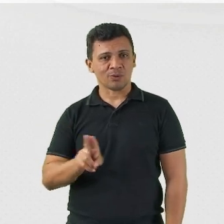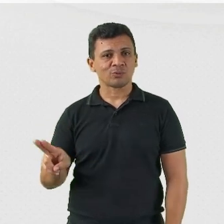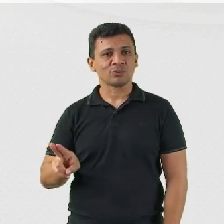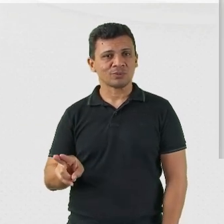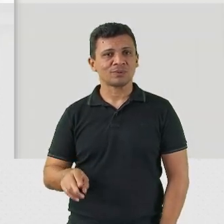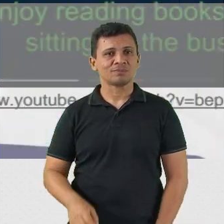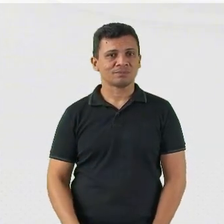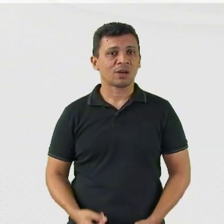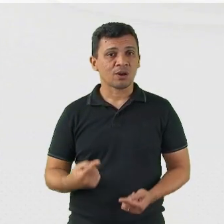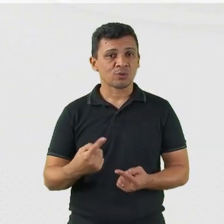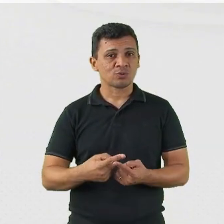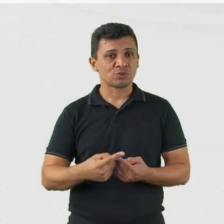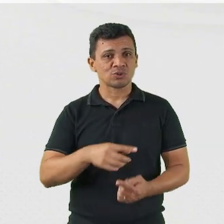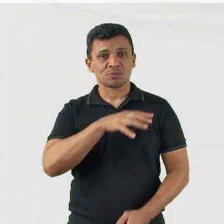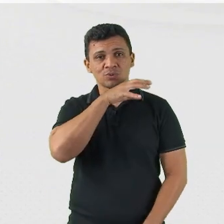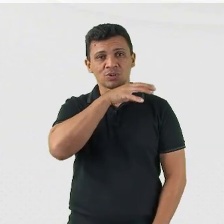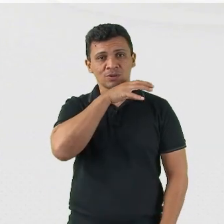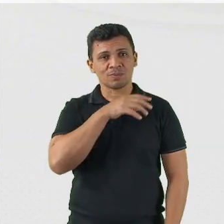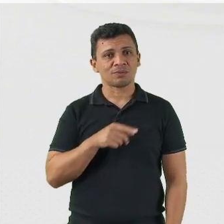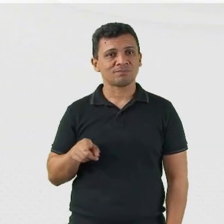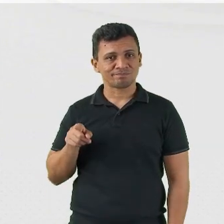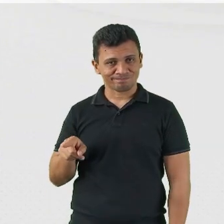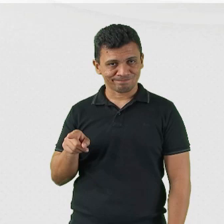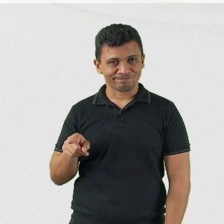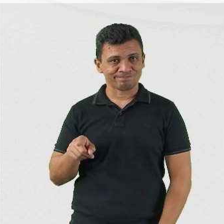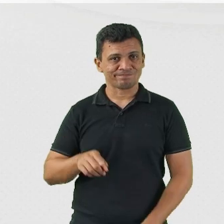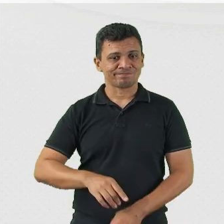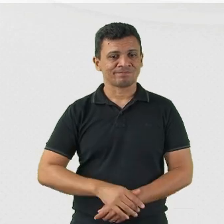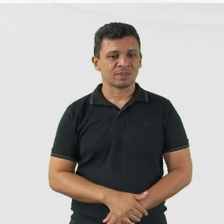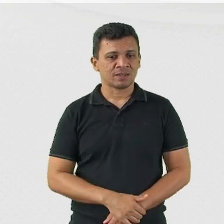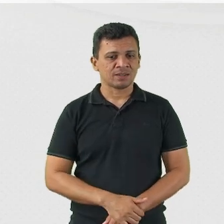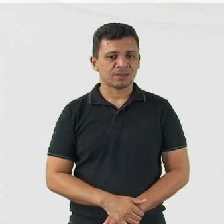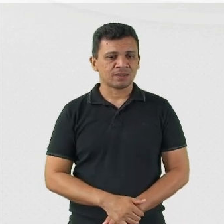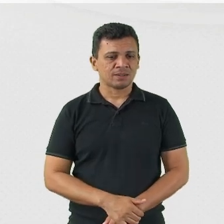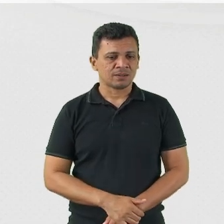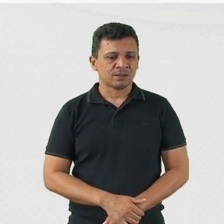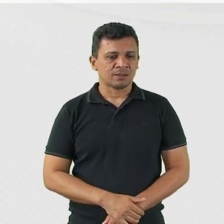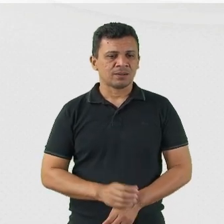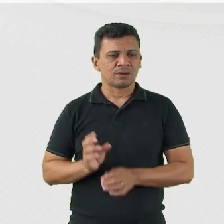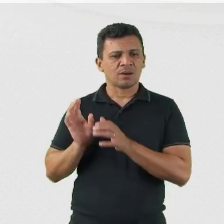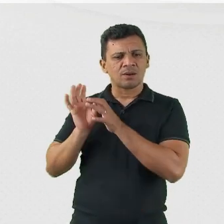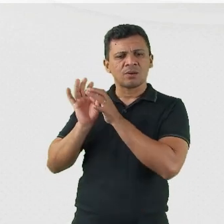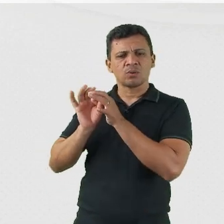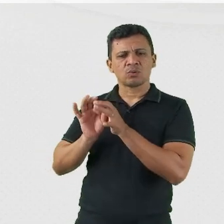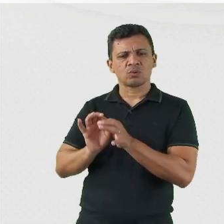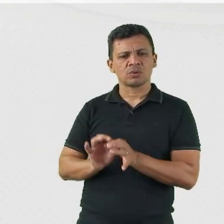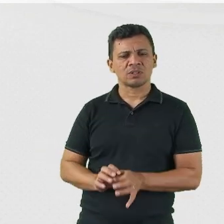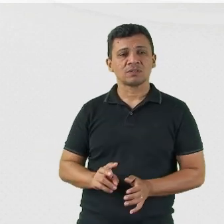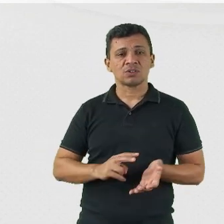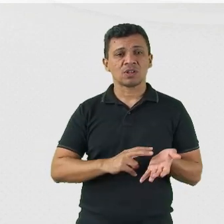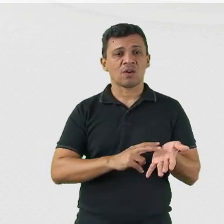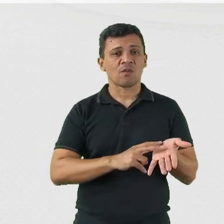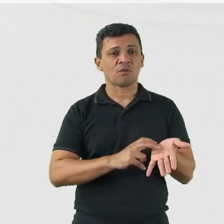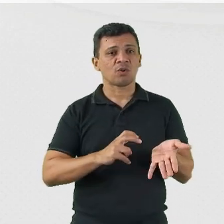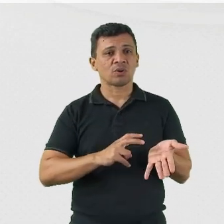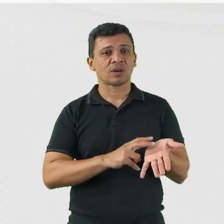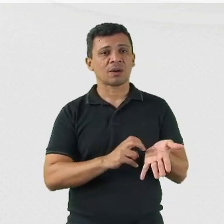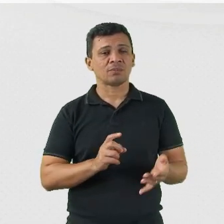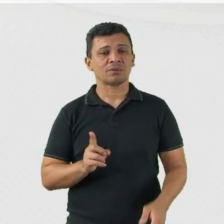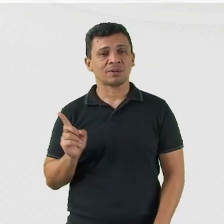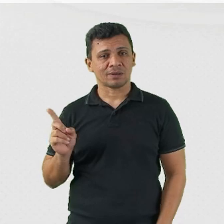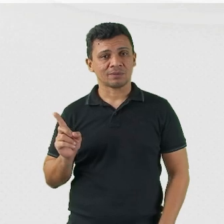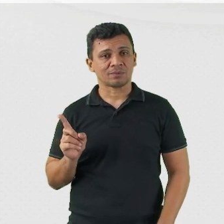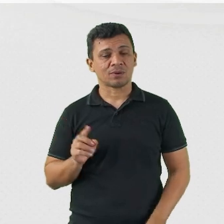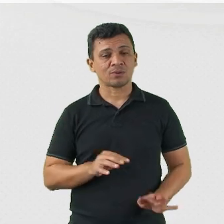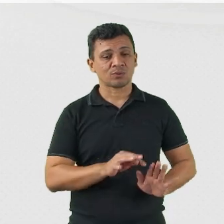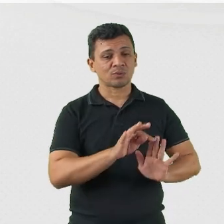representando o tipo de animal que ele é. Bom, olha a contextualização do vocabulário com o nosso